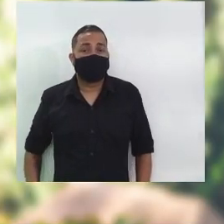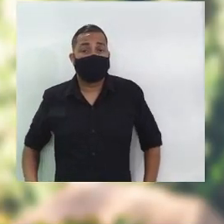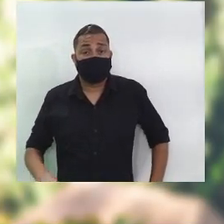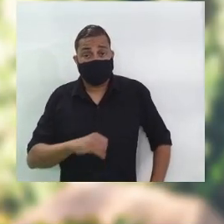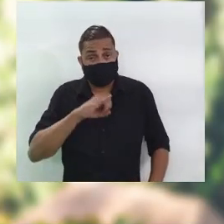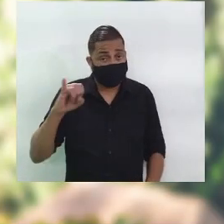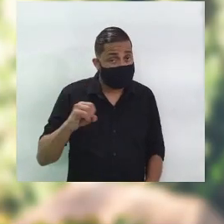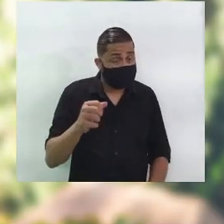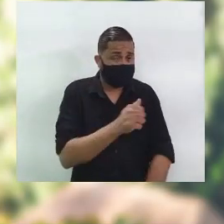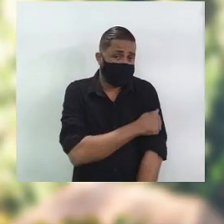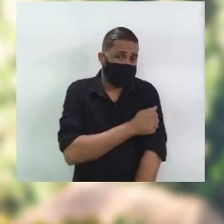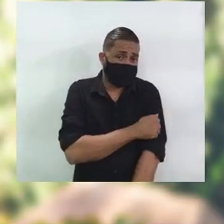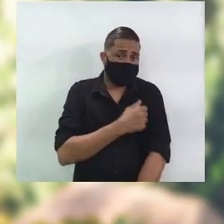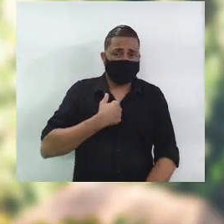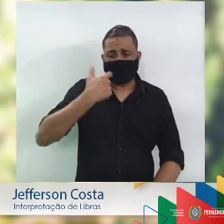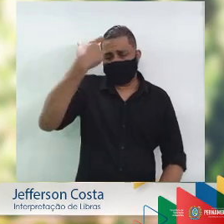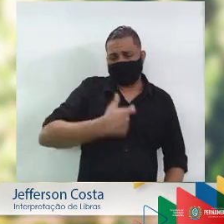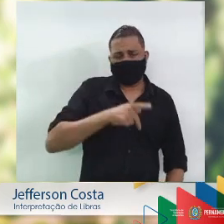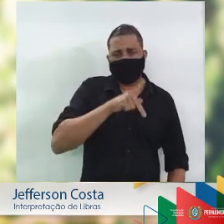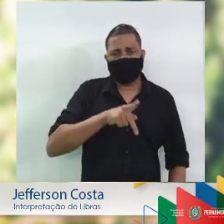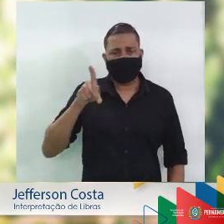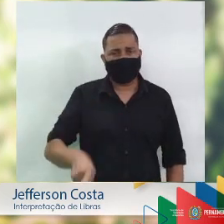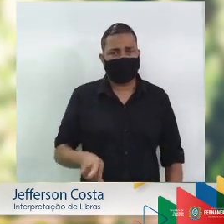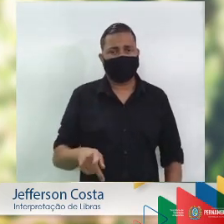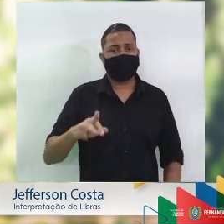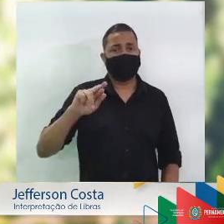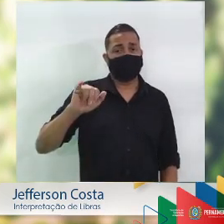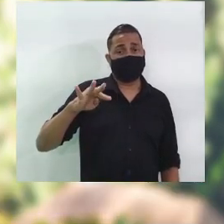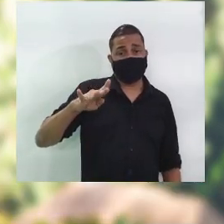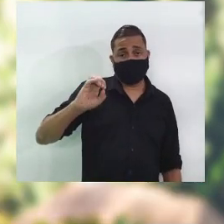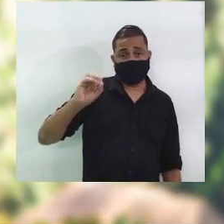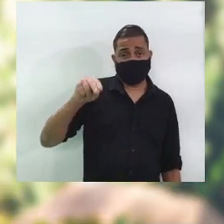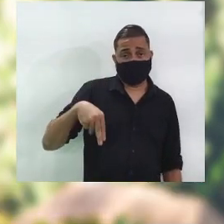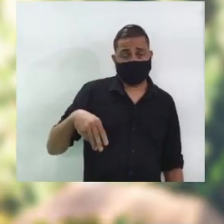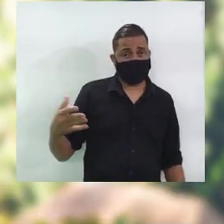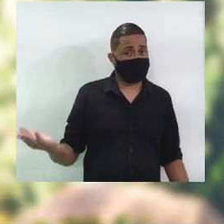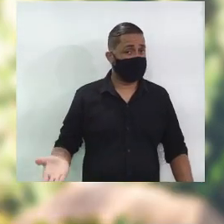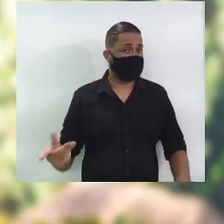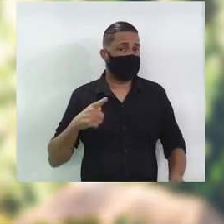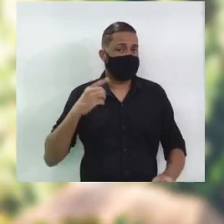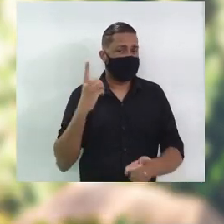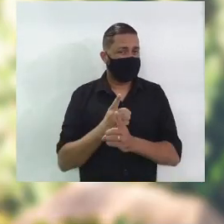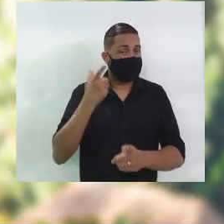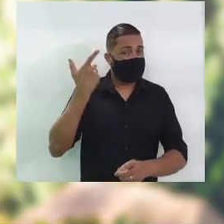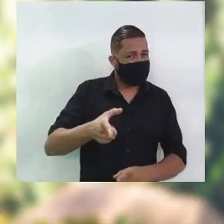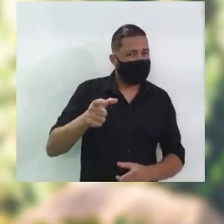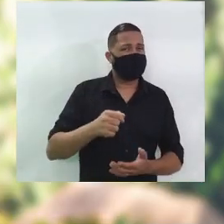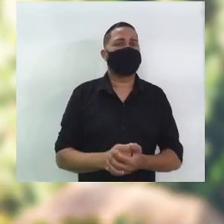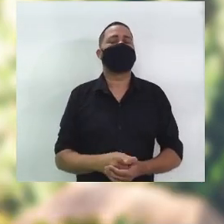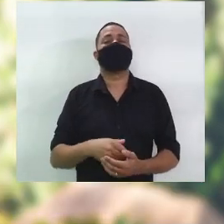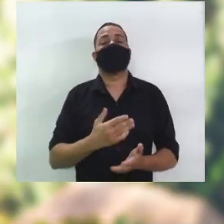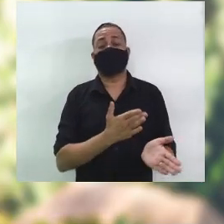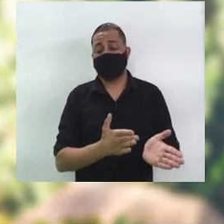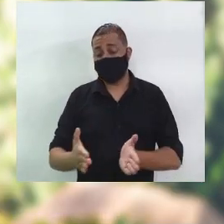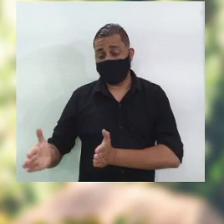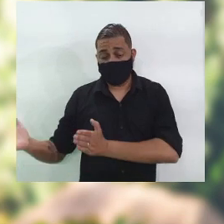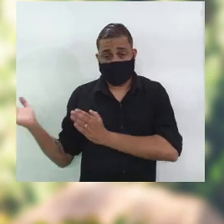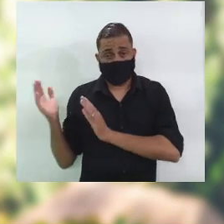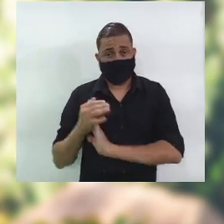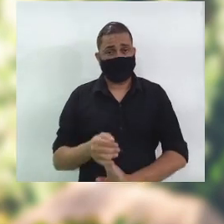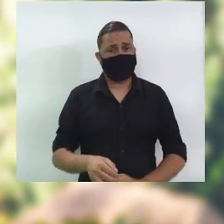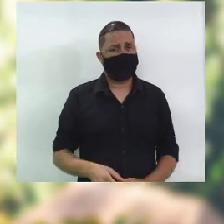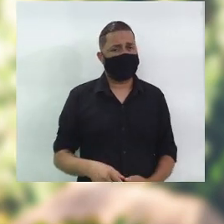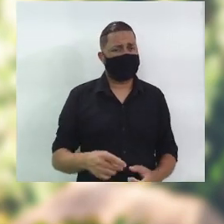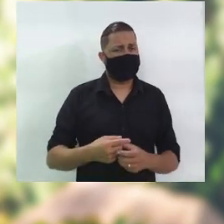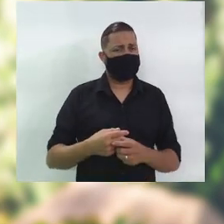Olá, estudantes! Eu sou o professor Robson Anselmo Tavares e hoje nós temos mais um encontro da nossa série sobre as